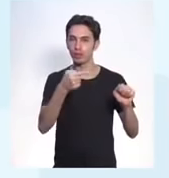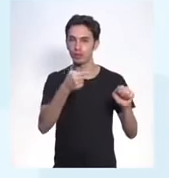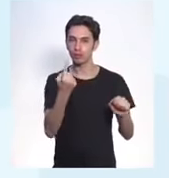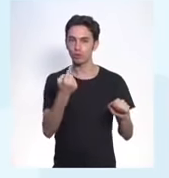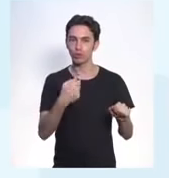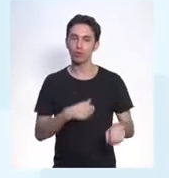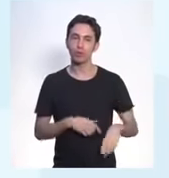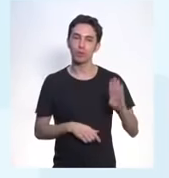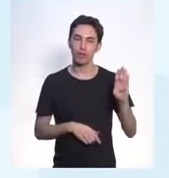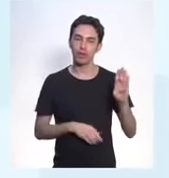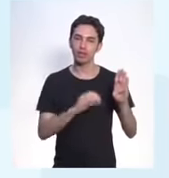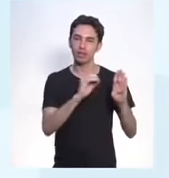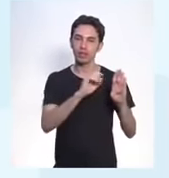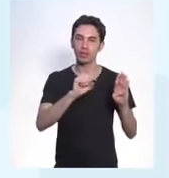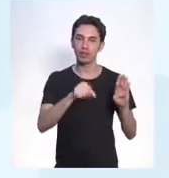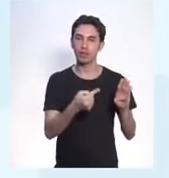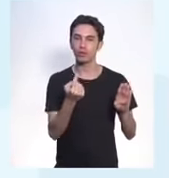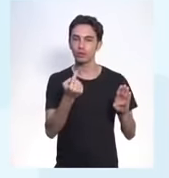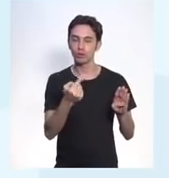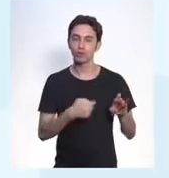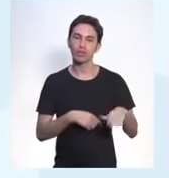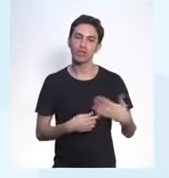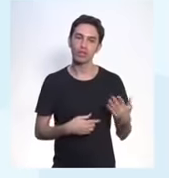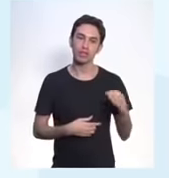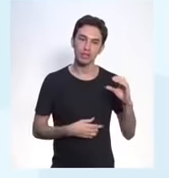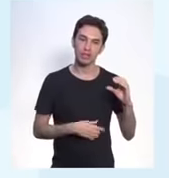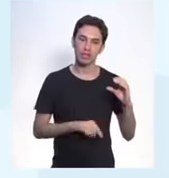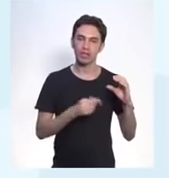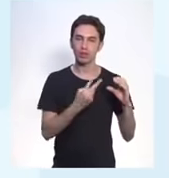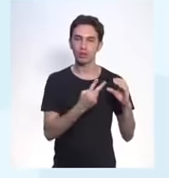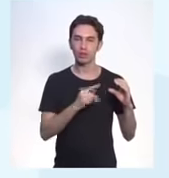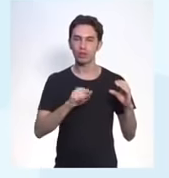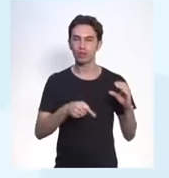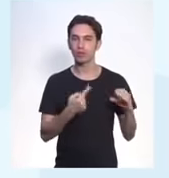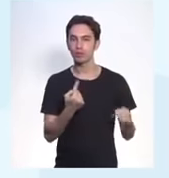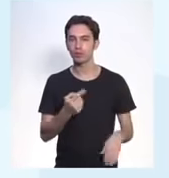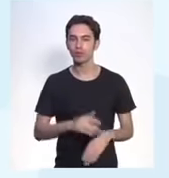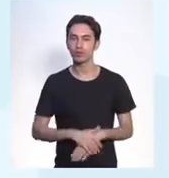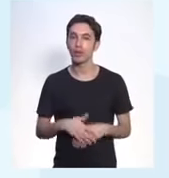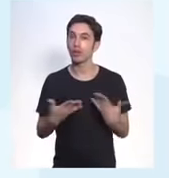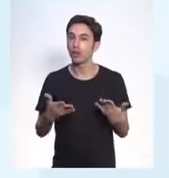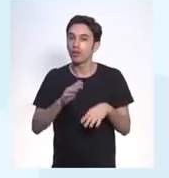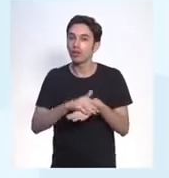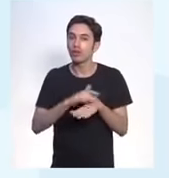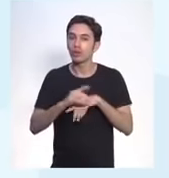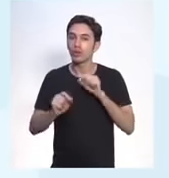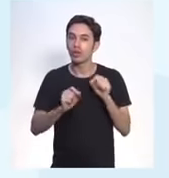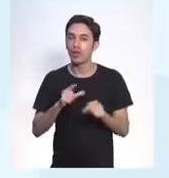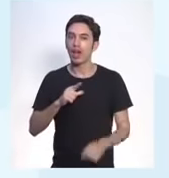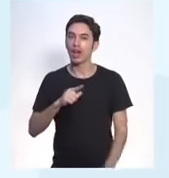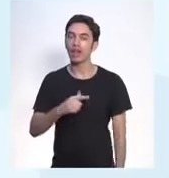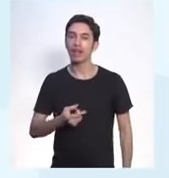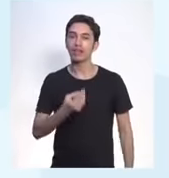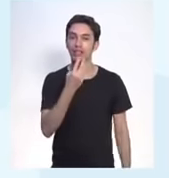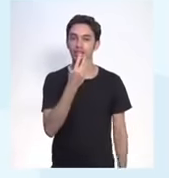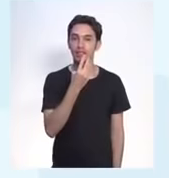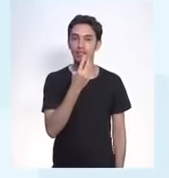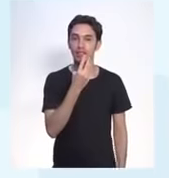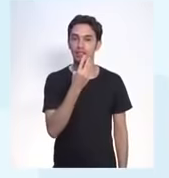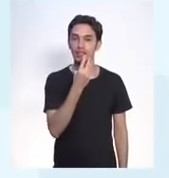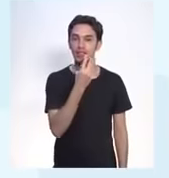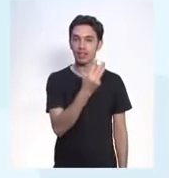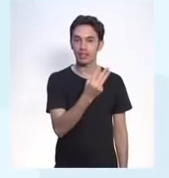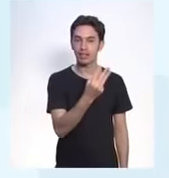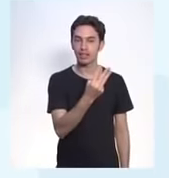12 e um aqui que eu fiz Tony como eu falei foram adicionadas três unidades aqui né Eu não sei a